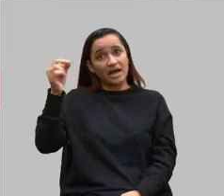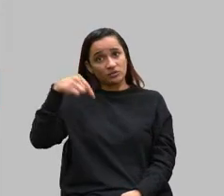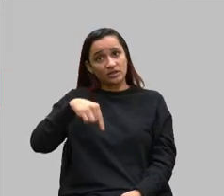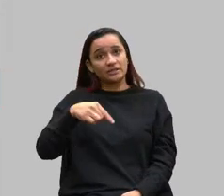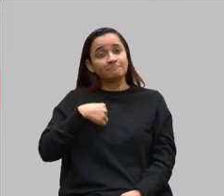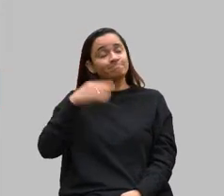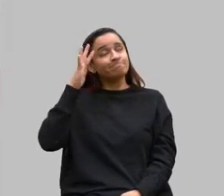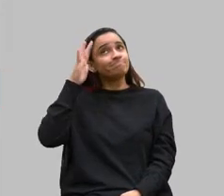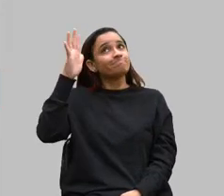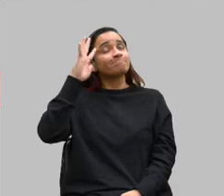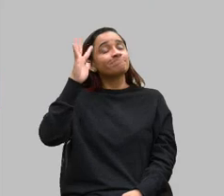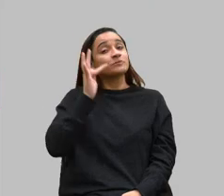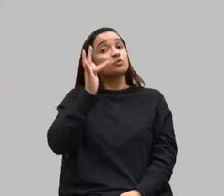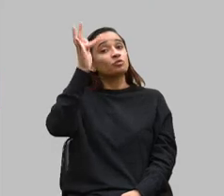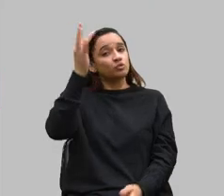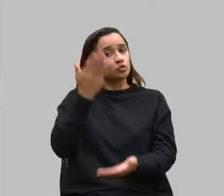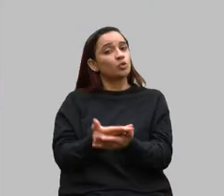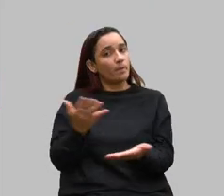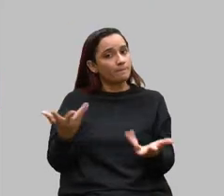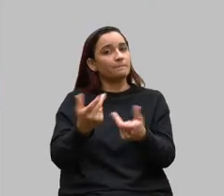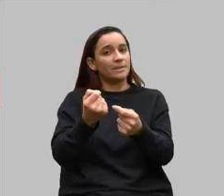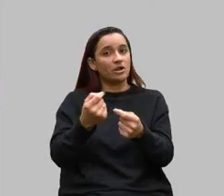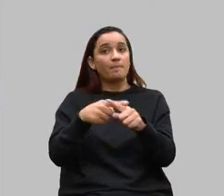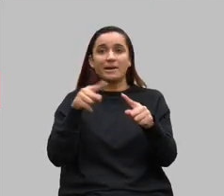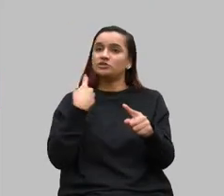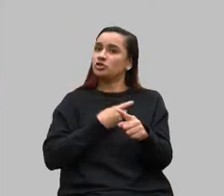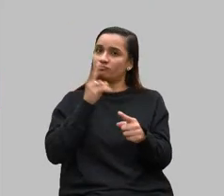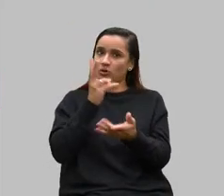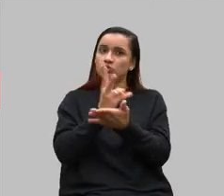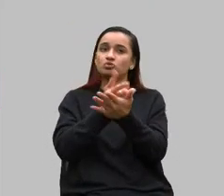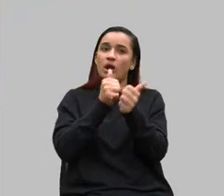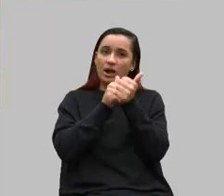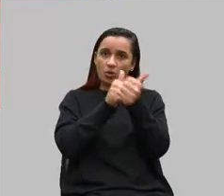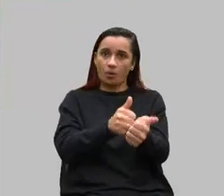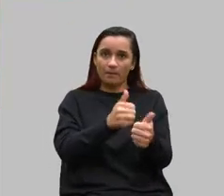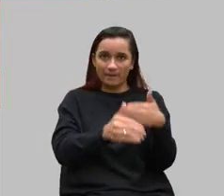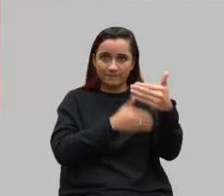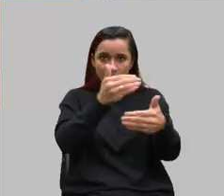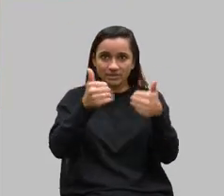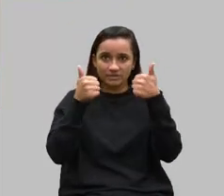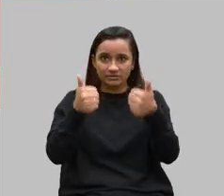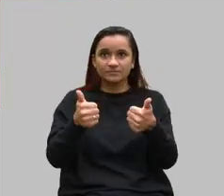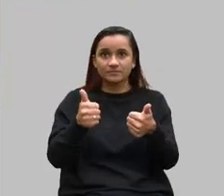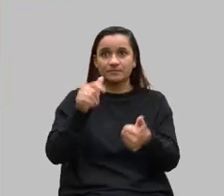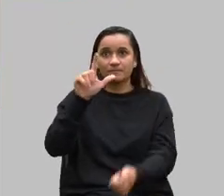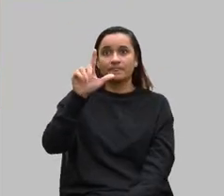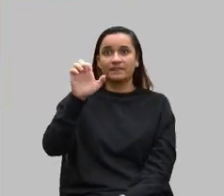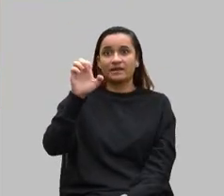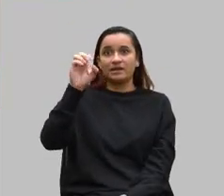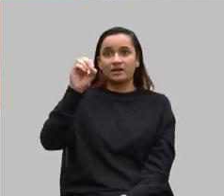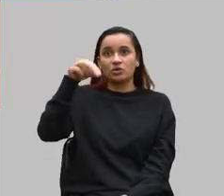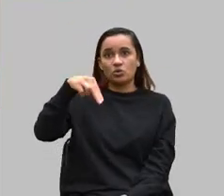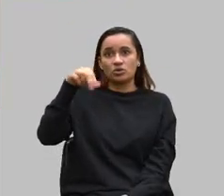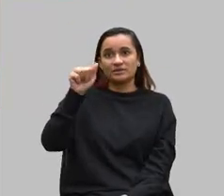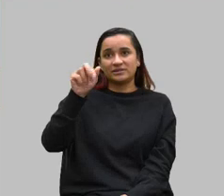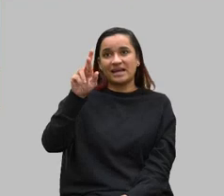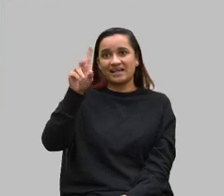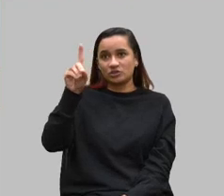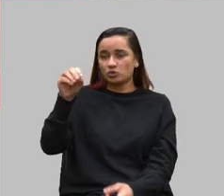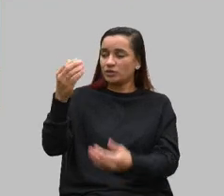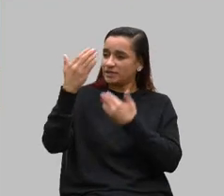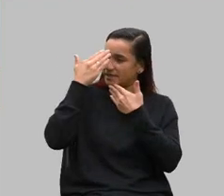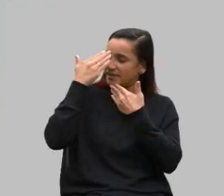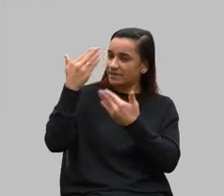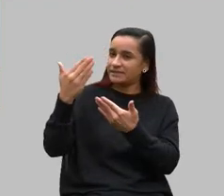esperanças mas nós vamos continuar acompanhando esse processo Leonardo bom quero te agradecer desde